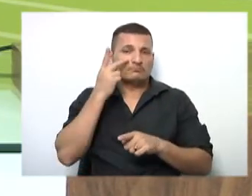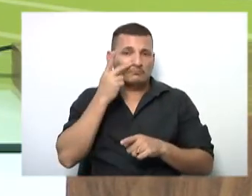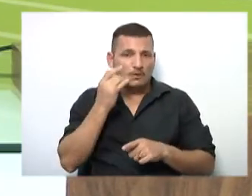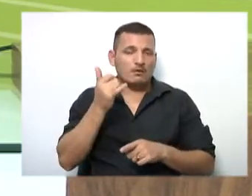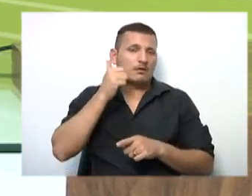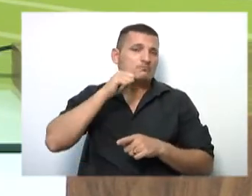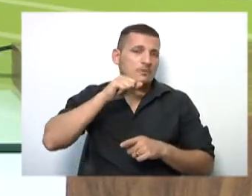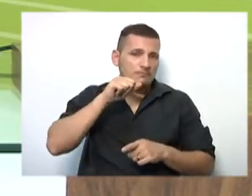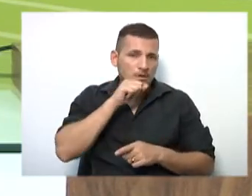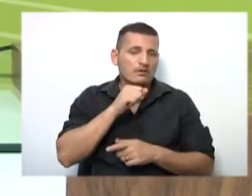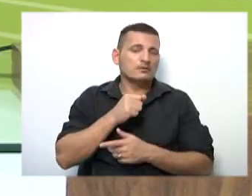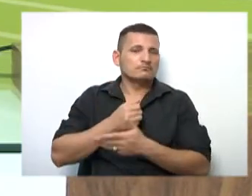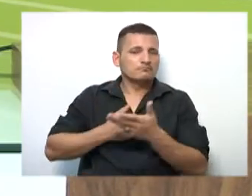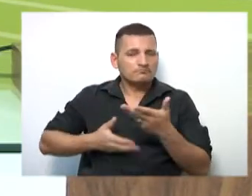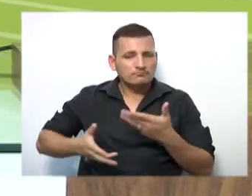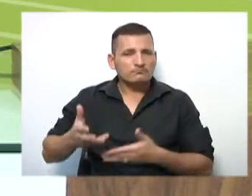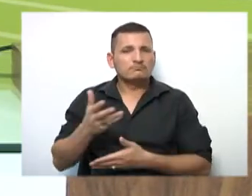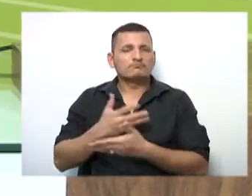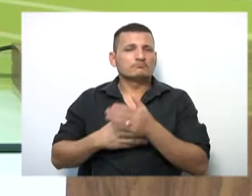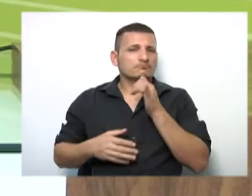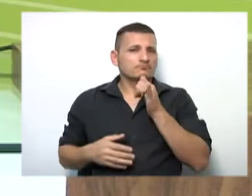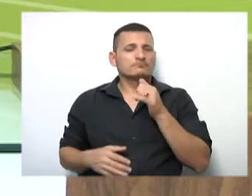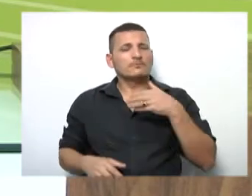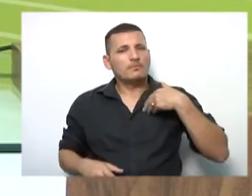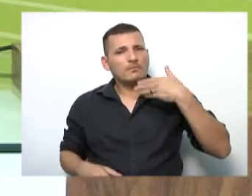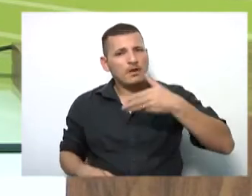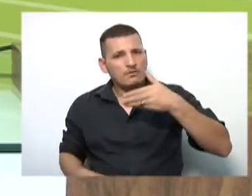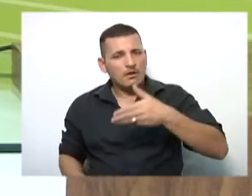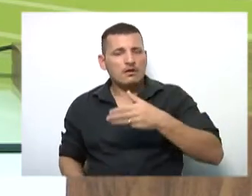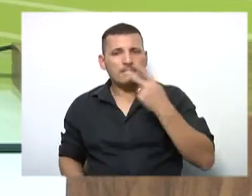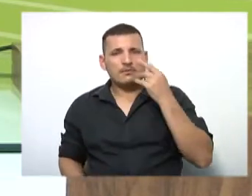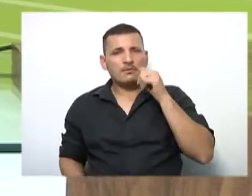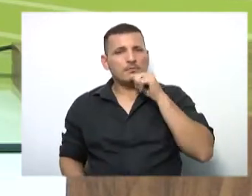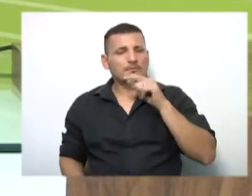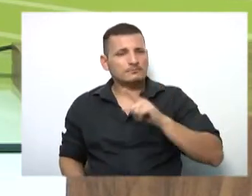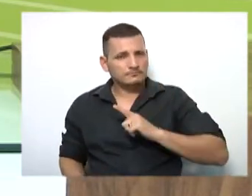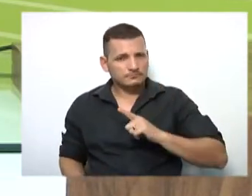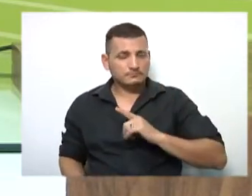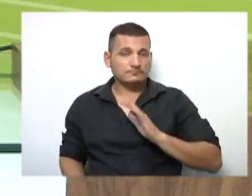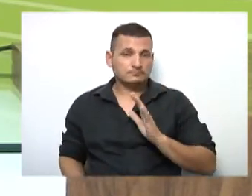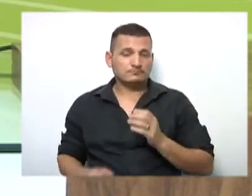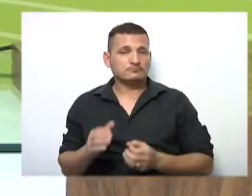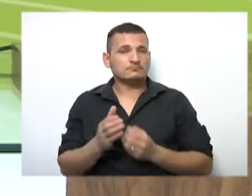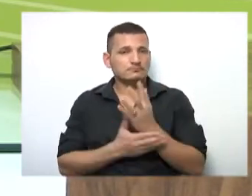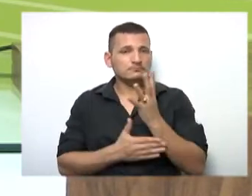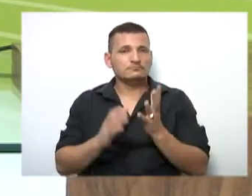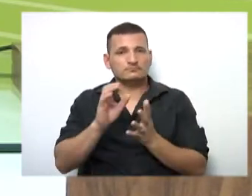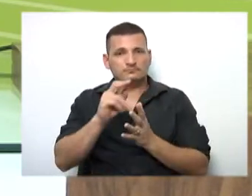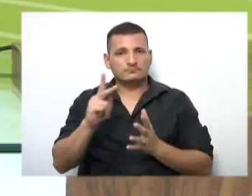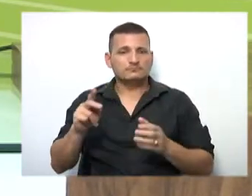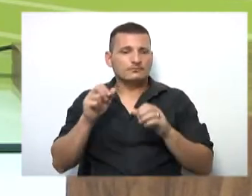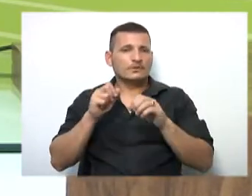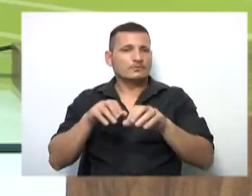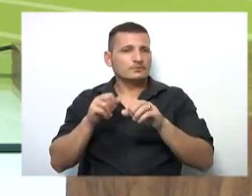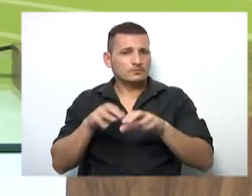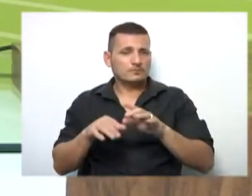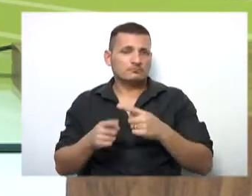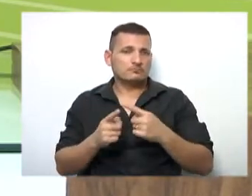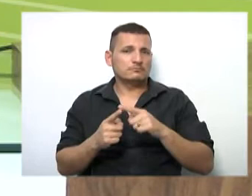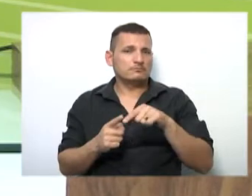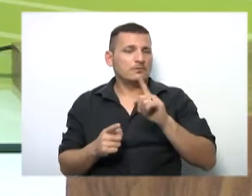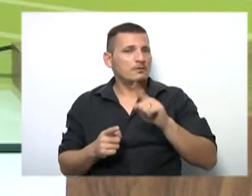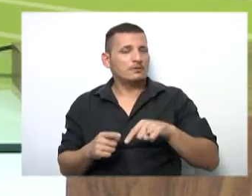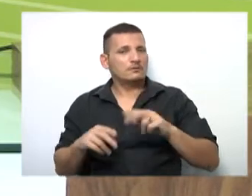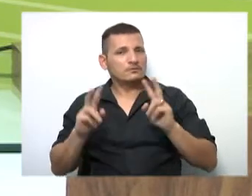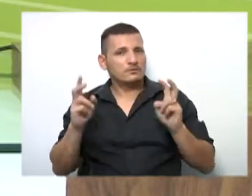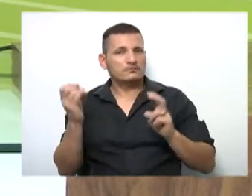do assunto educação. A gente sabe que quando surge, então, uma cooperativa educacional, é porque esse é um tema importante. Esse é um tema